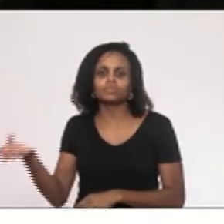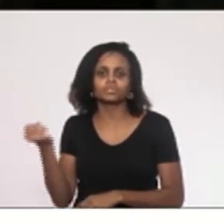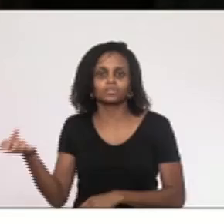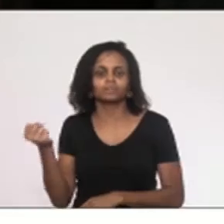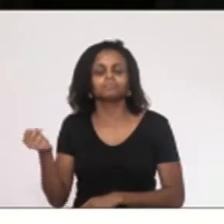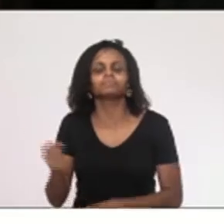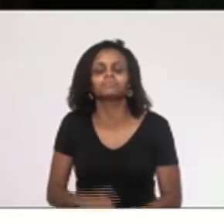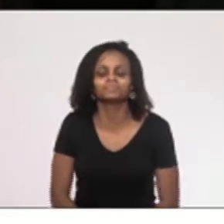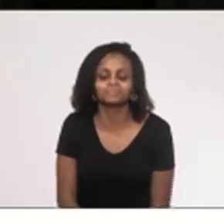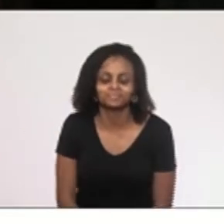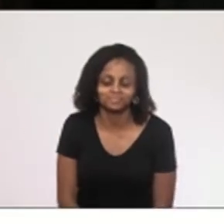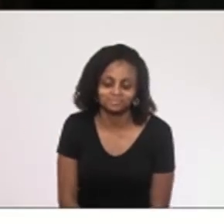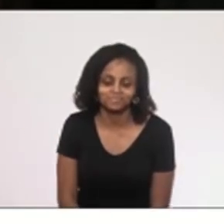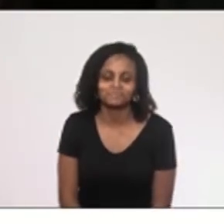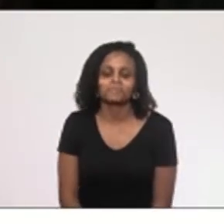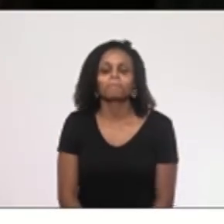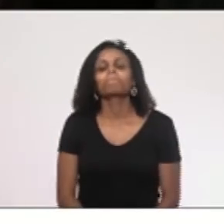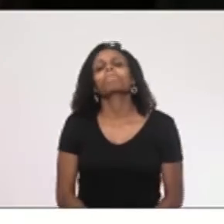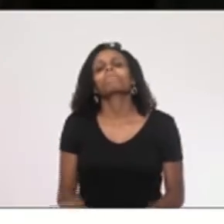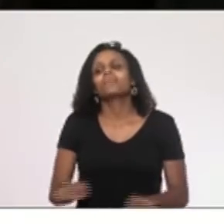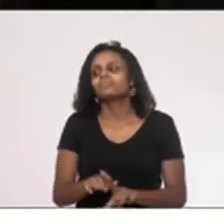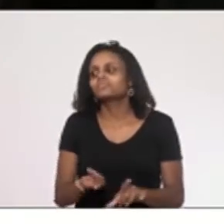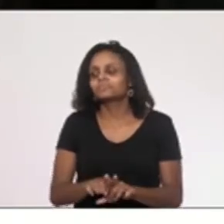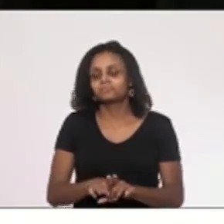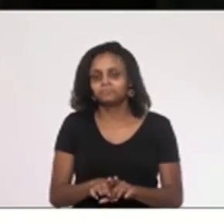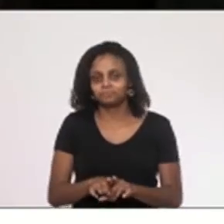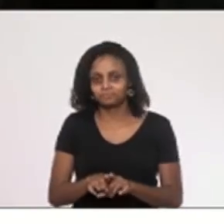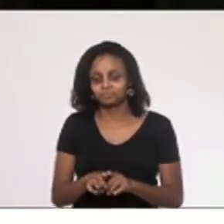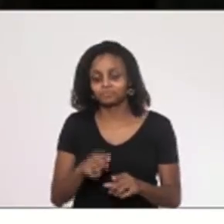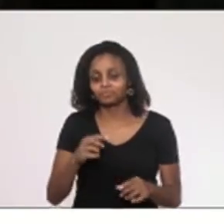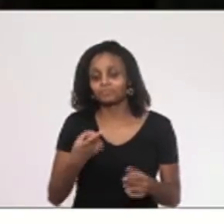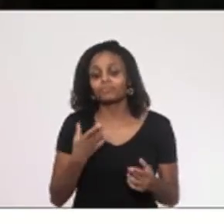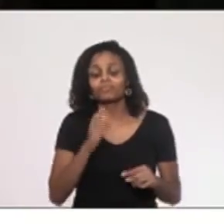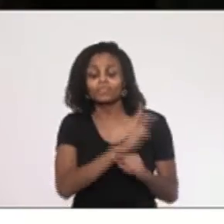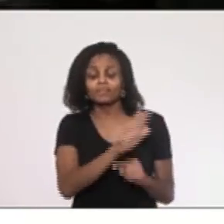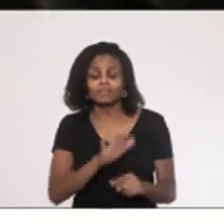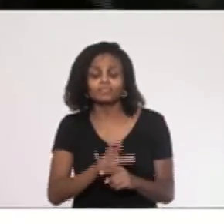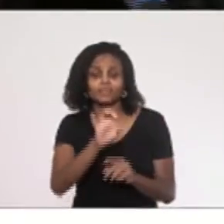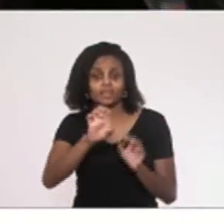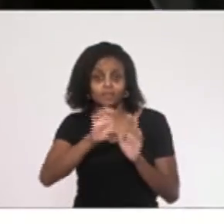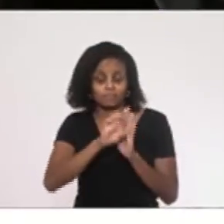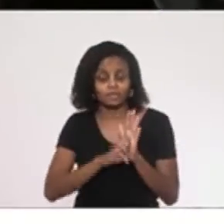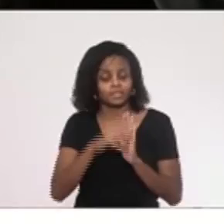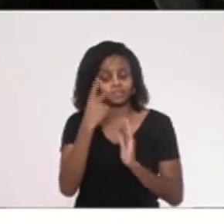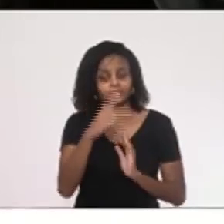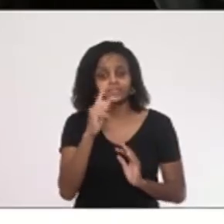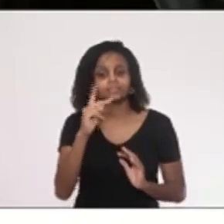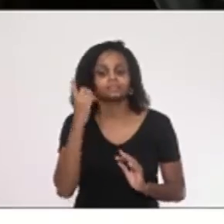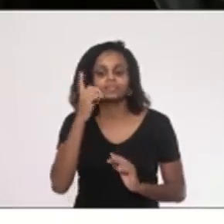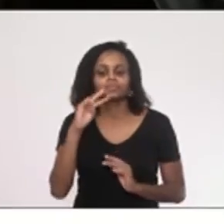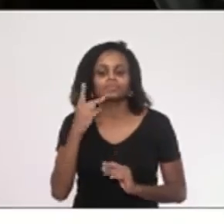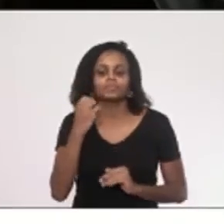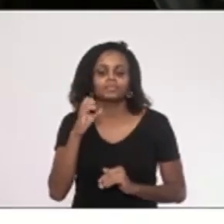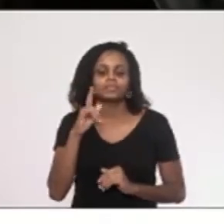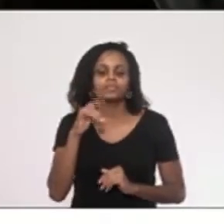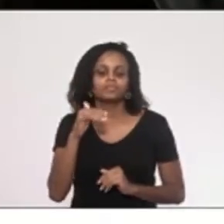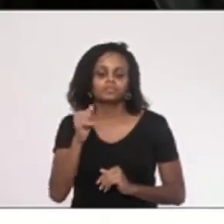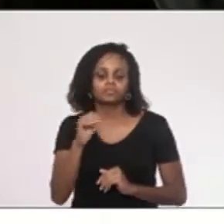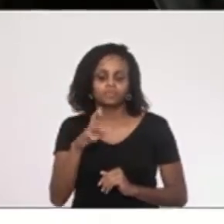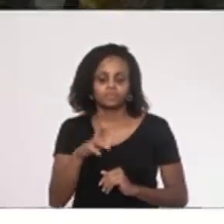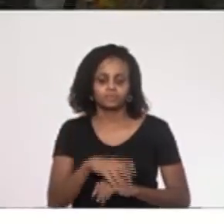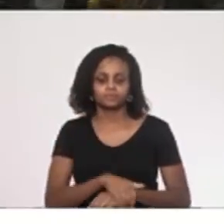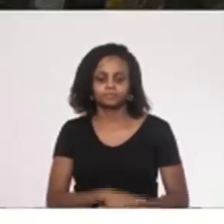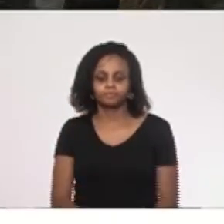do da emenda defendida pelo deputado Eliomar Coelho. Para discutir, deputado Luiz Paulo.